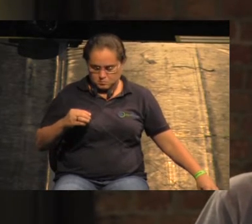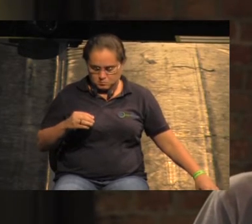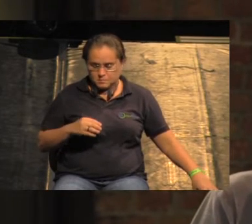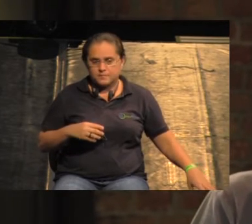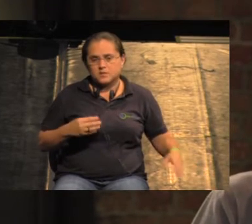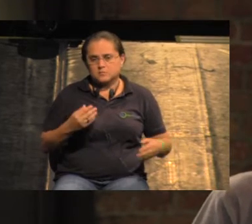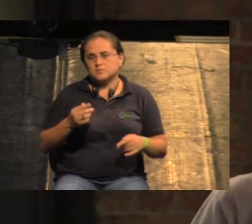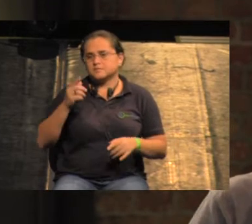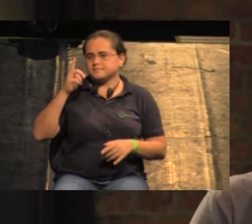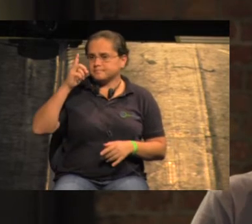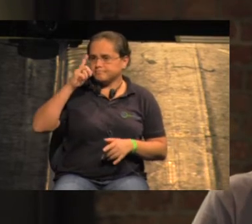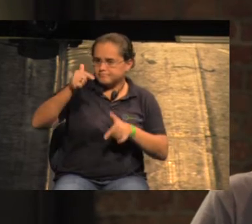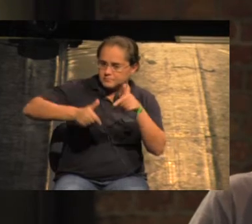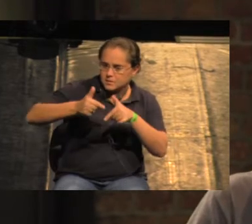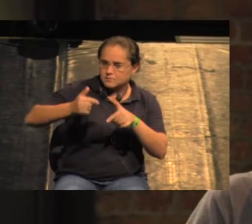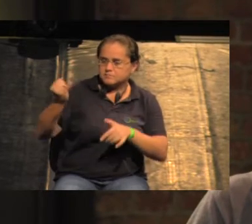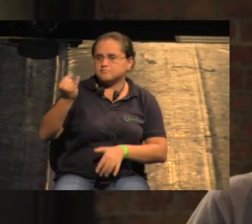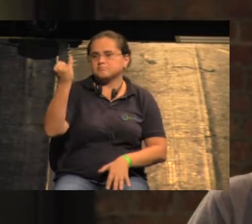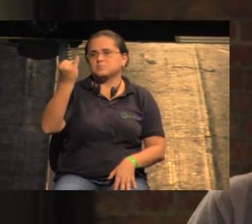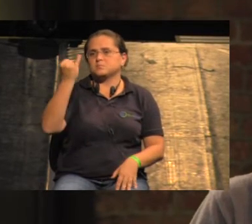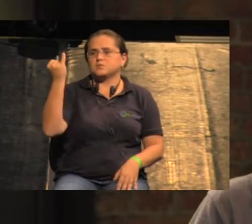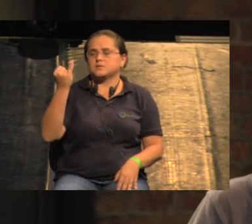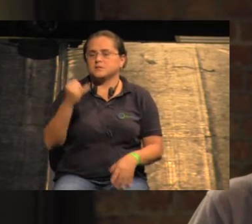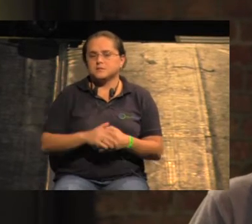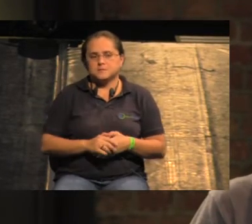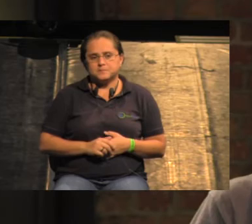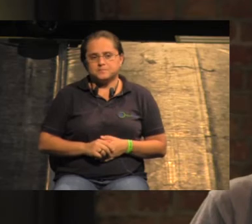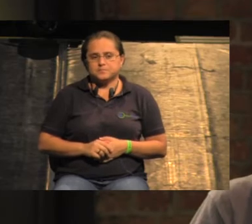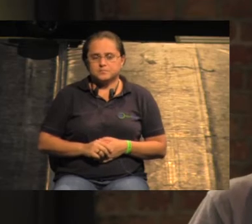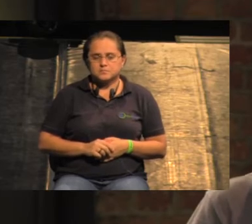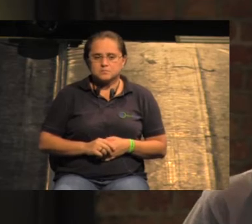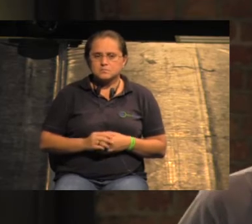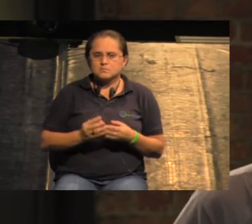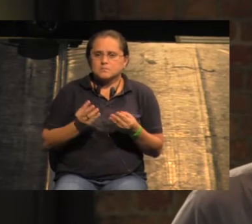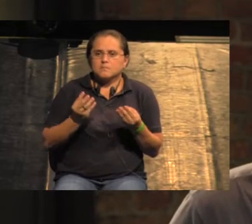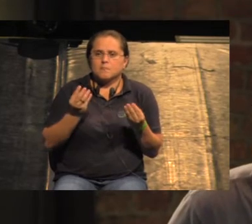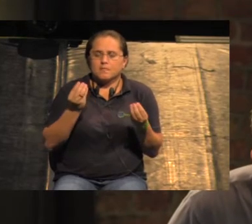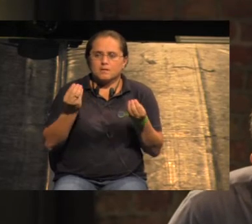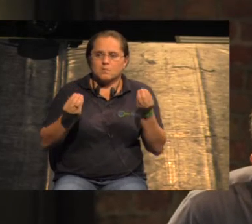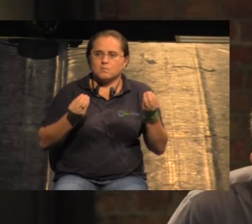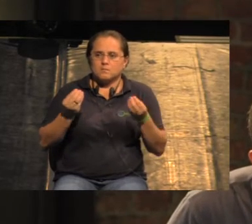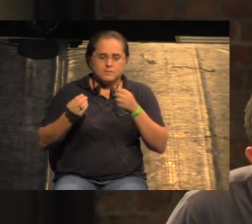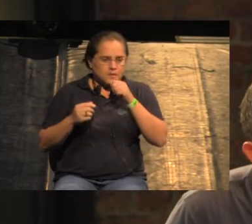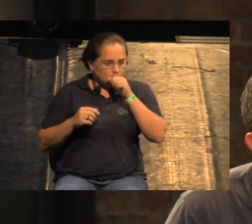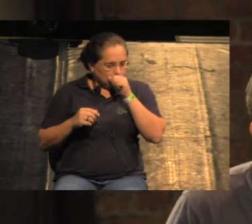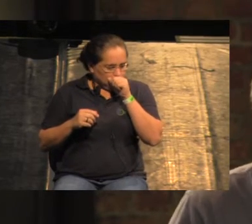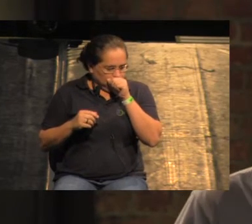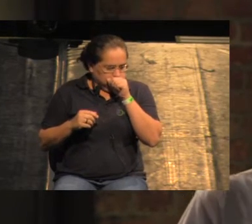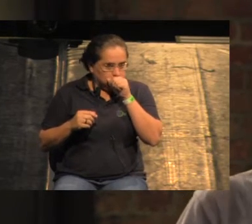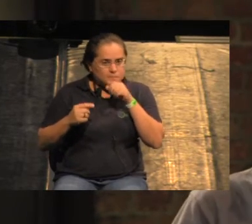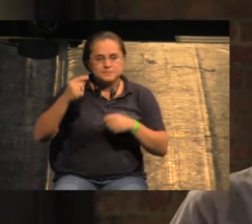Foi, Suzana, uma tarefa muito importante do trabalho, na verdade.